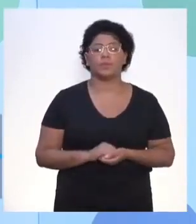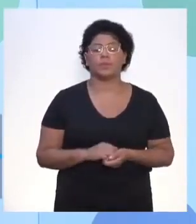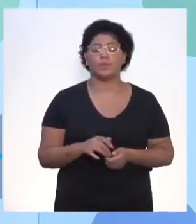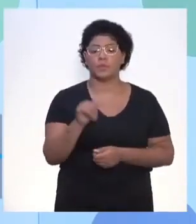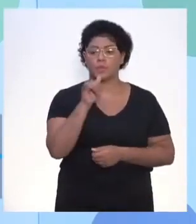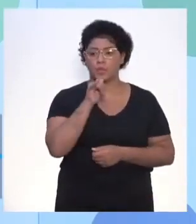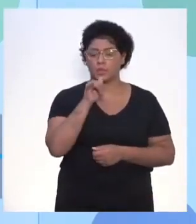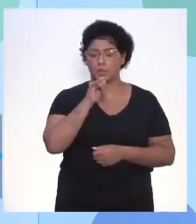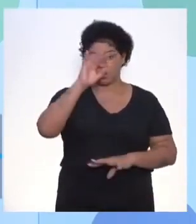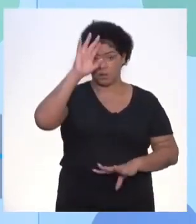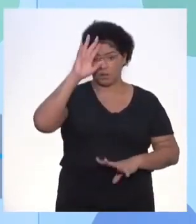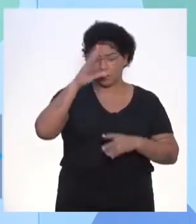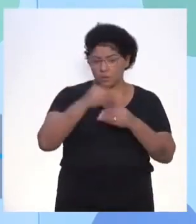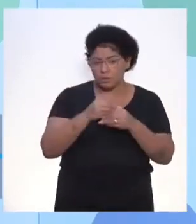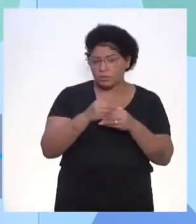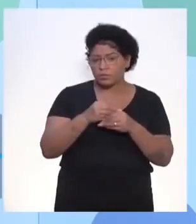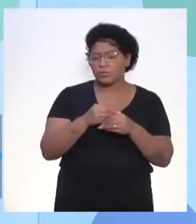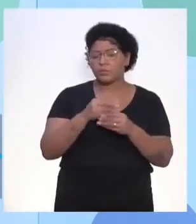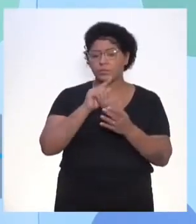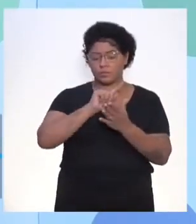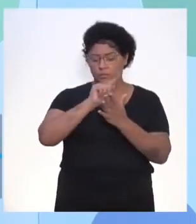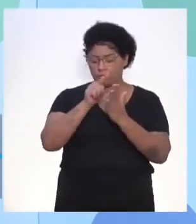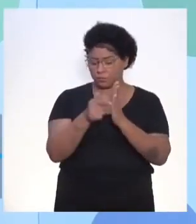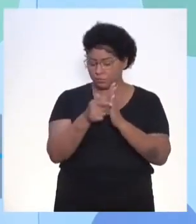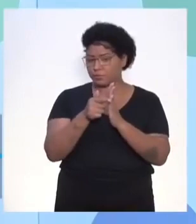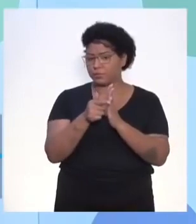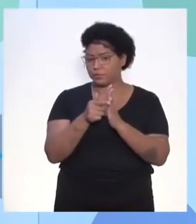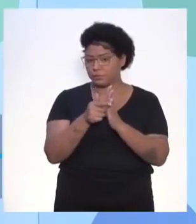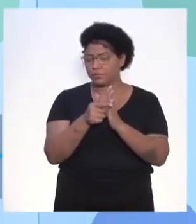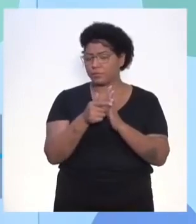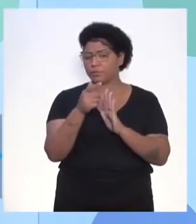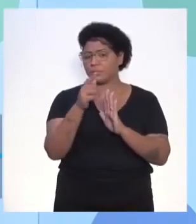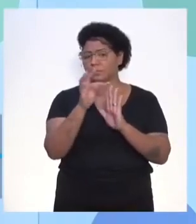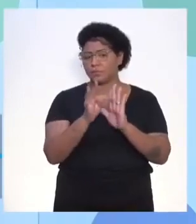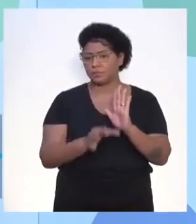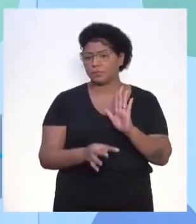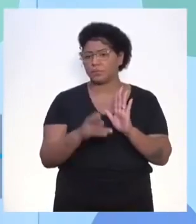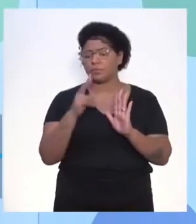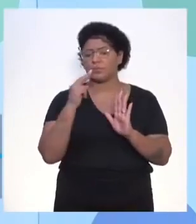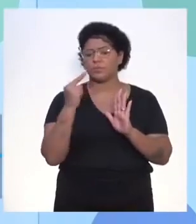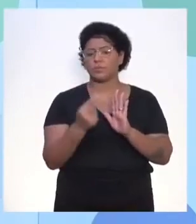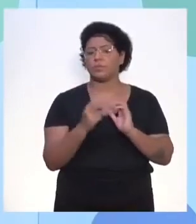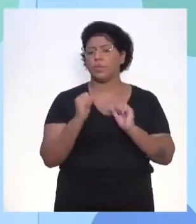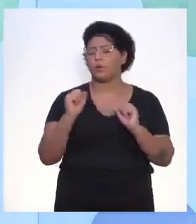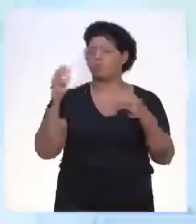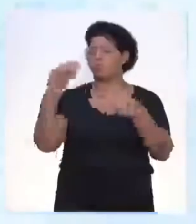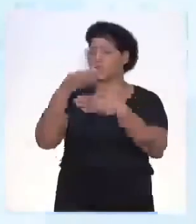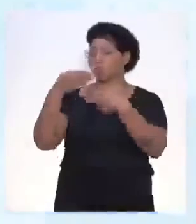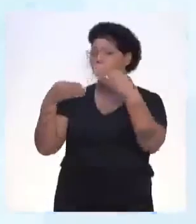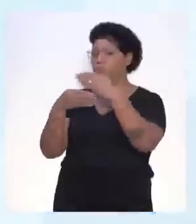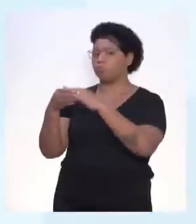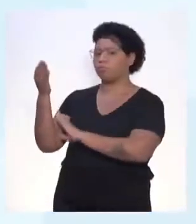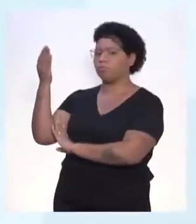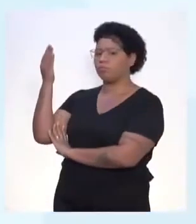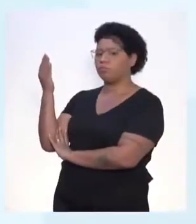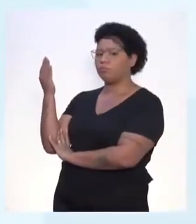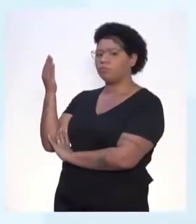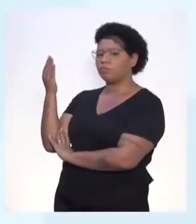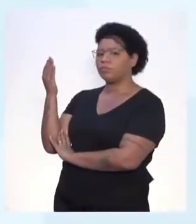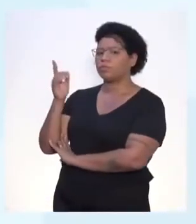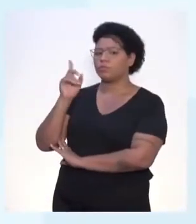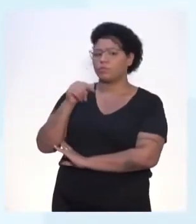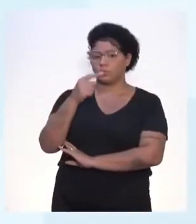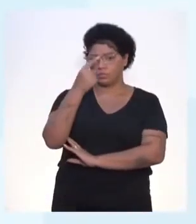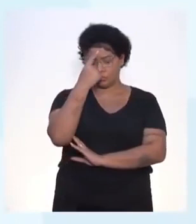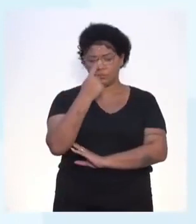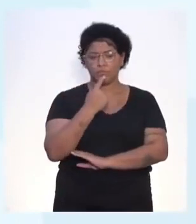resumo sobre alguns gêneros descritivos, alguns gêneros que têm esse tipo descritivo. Eu vou pedir para pôr na tela. O perfil,